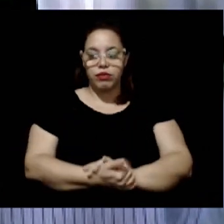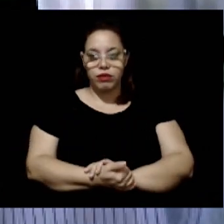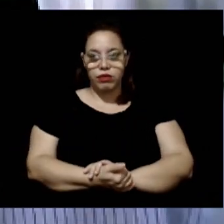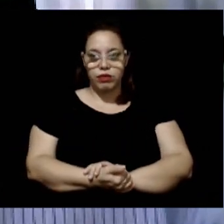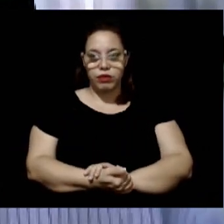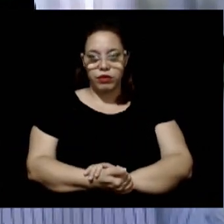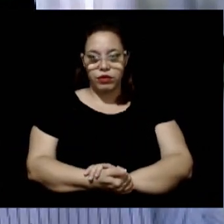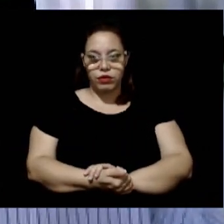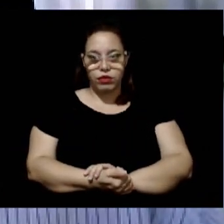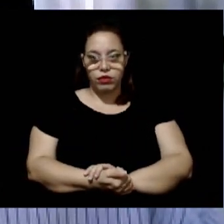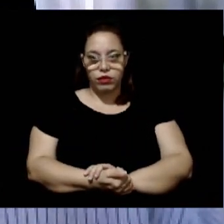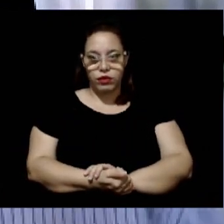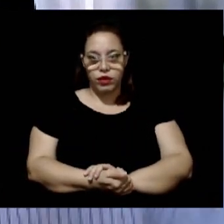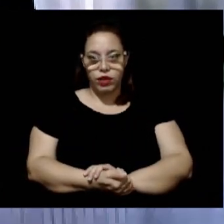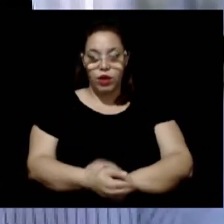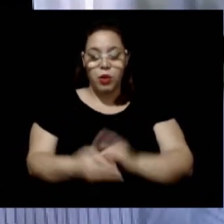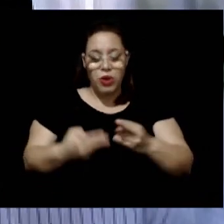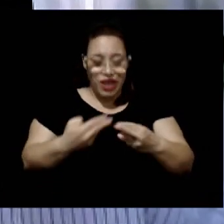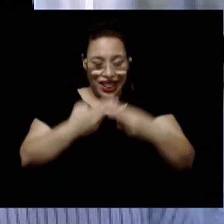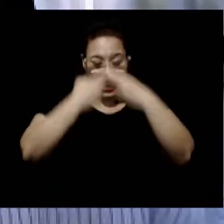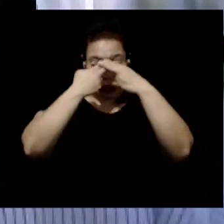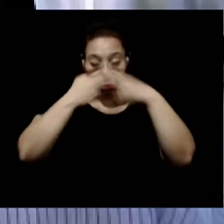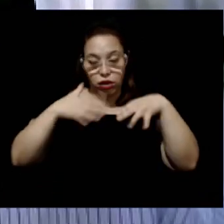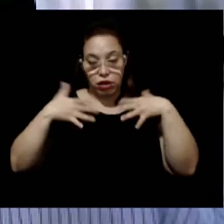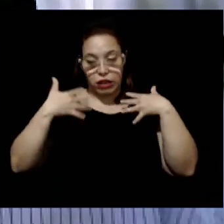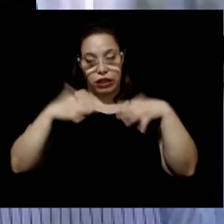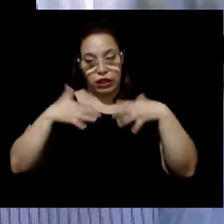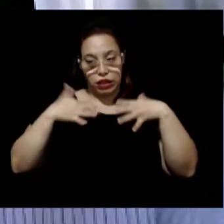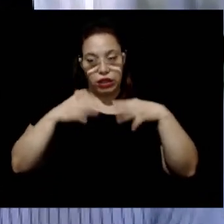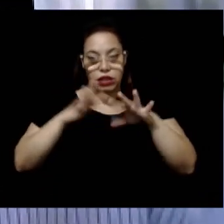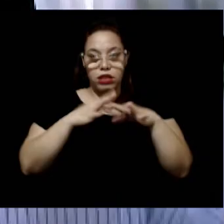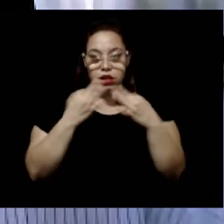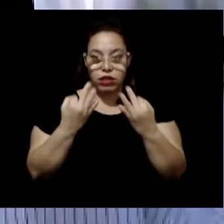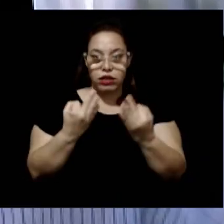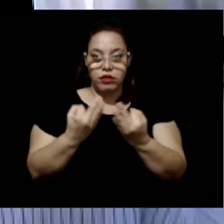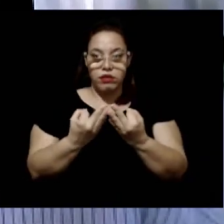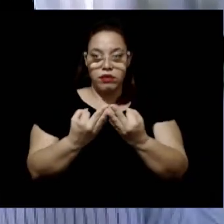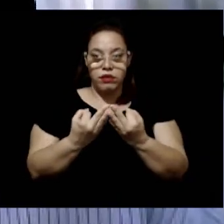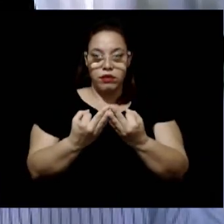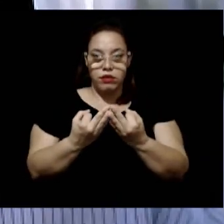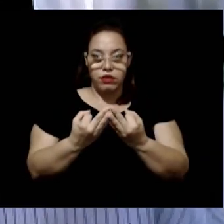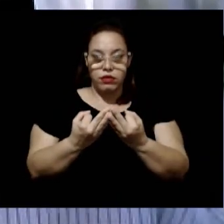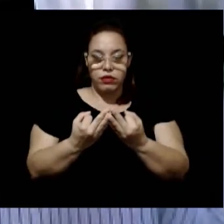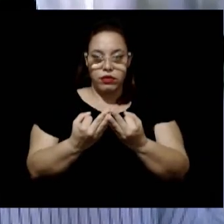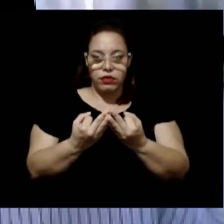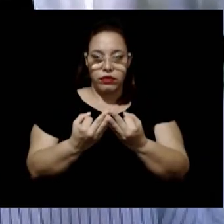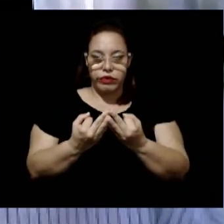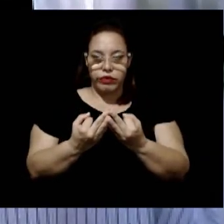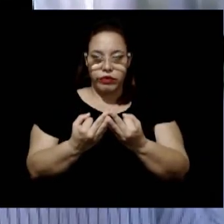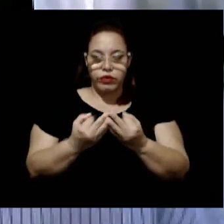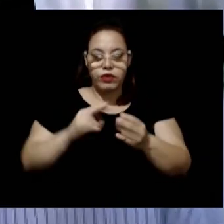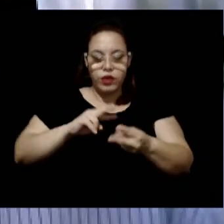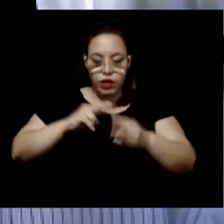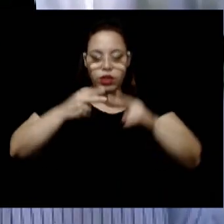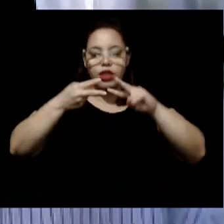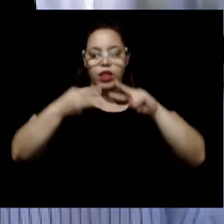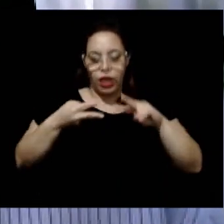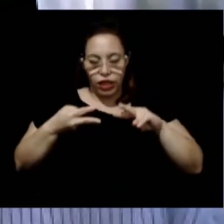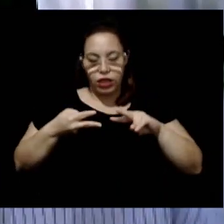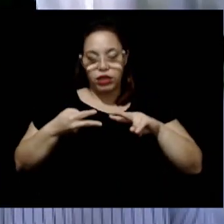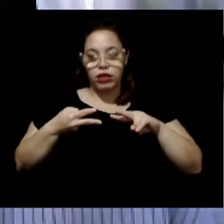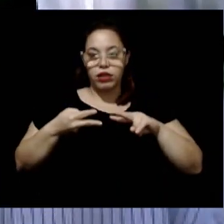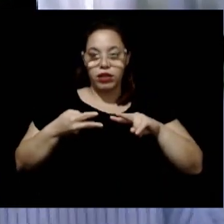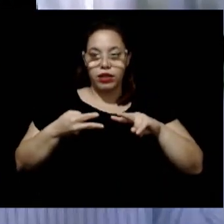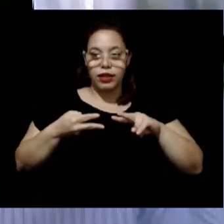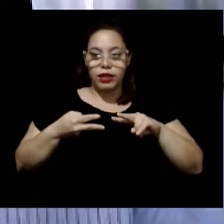por trauma. Tem famílias de pacientes com osteoartrite que há um componente genético. Por isso que um grande